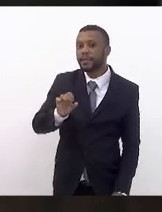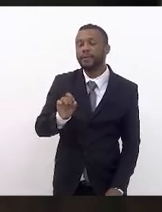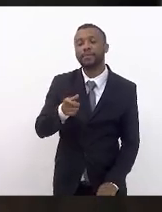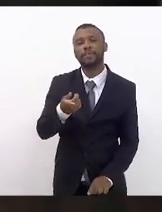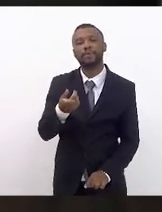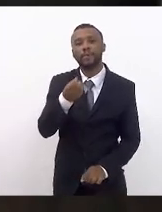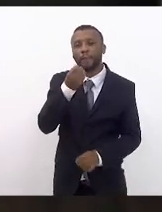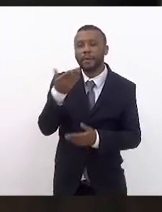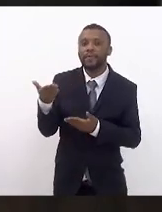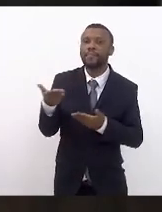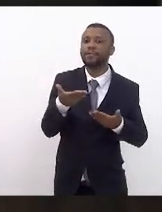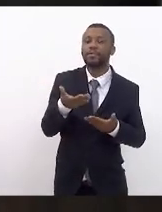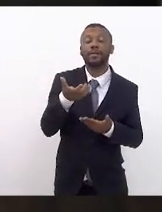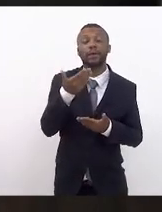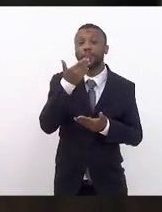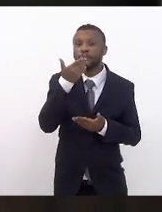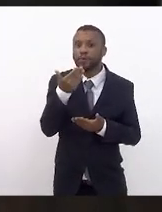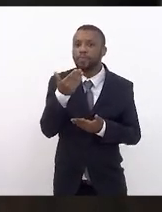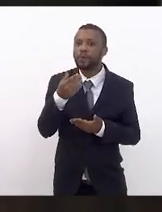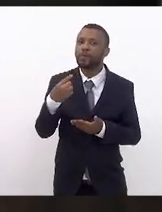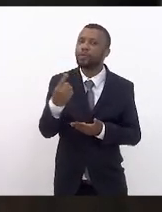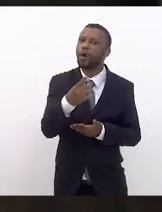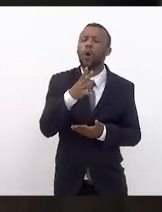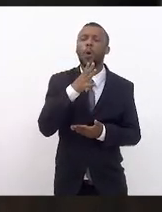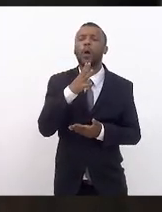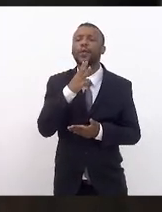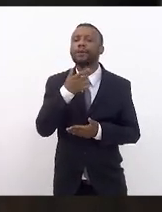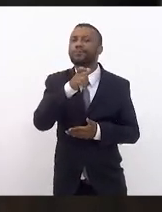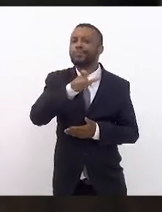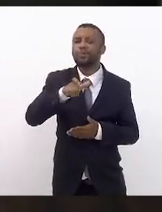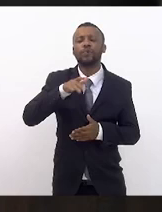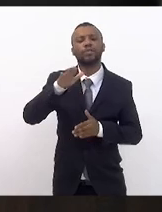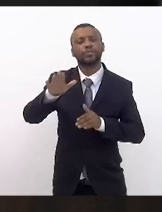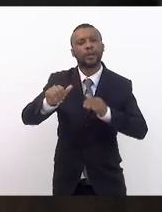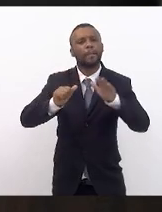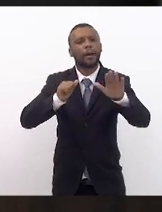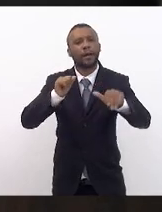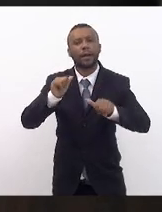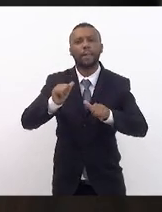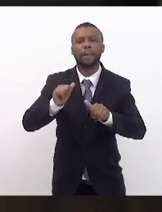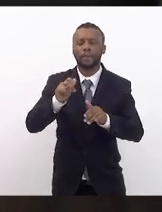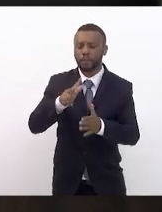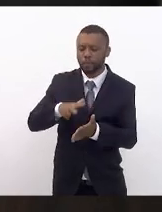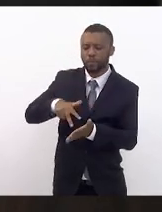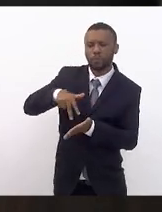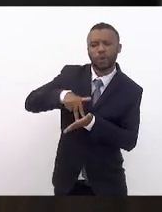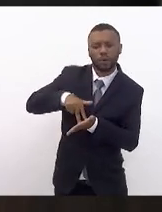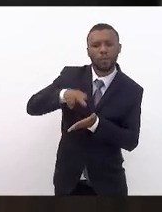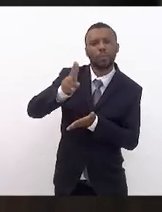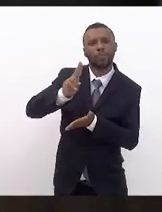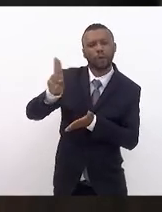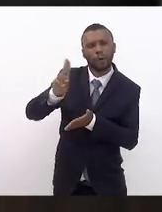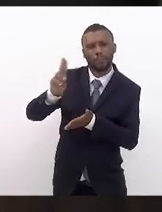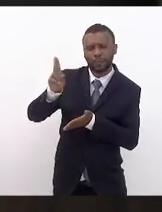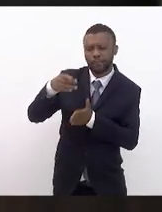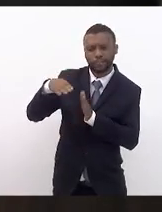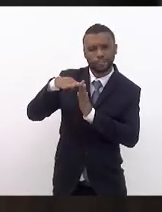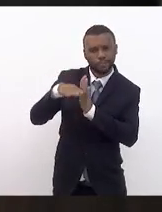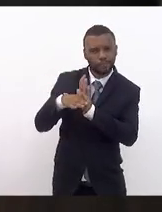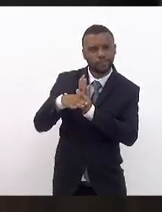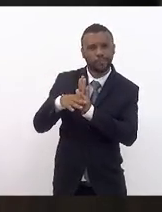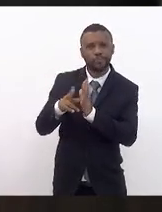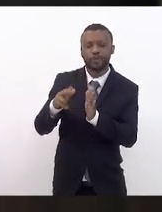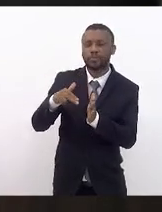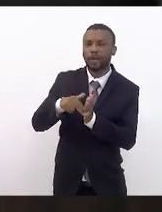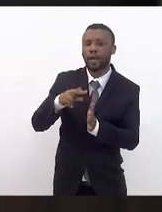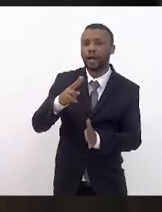de pedir, né, para que todos nós conhecêssemos, eu vou chamar um por um, que ficasse de pé, por nome, a senhora